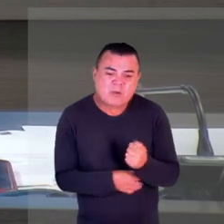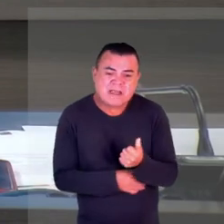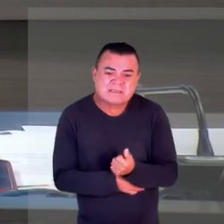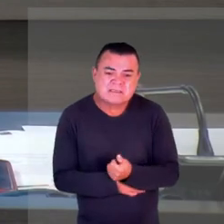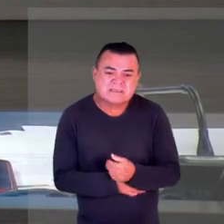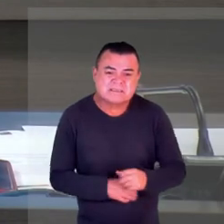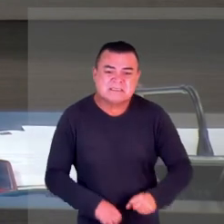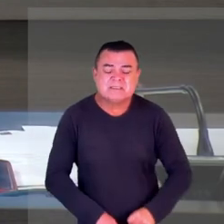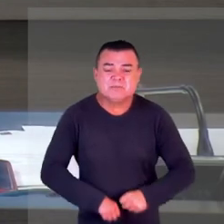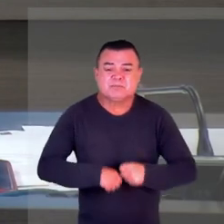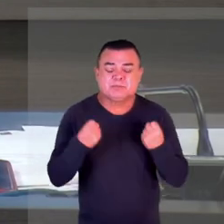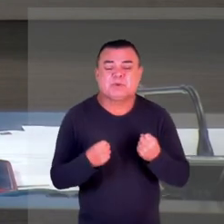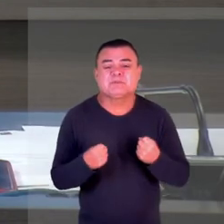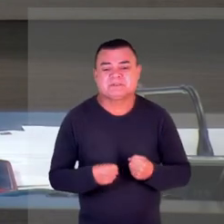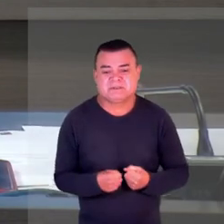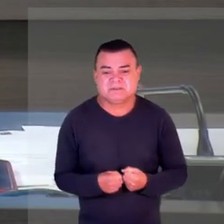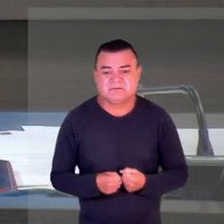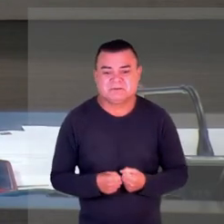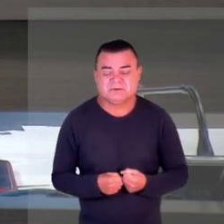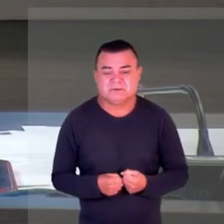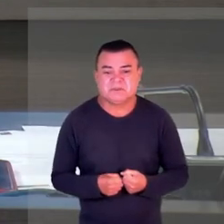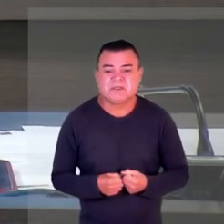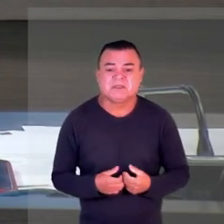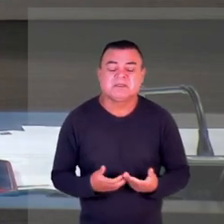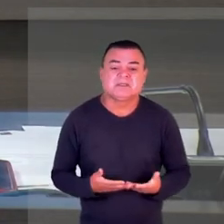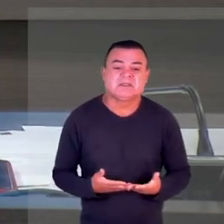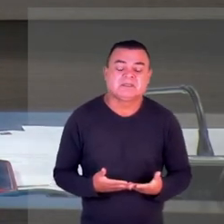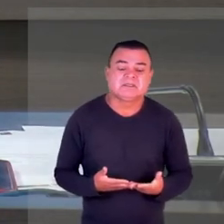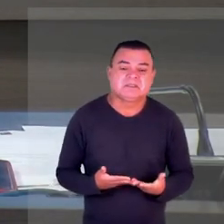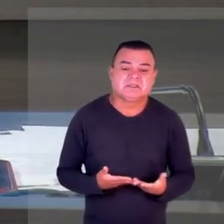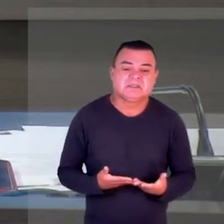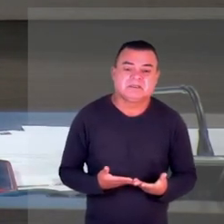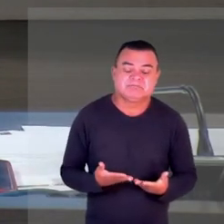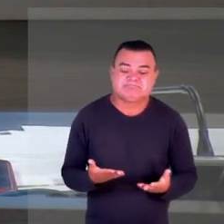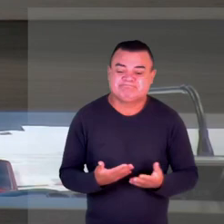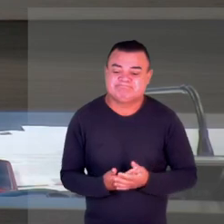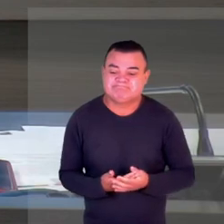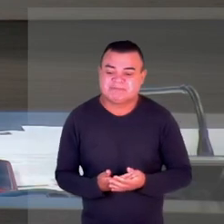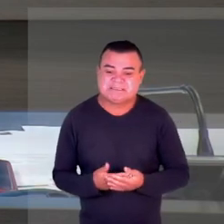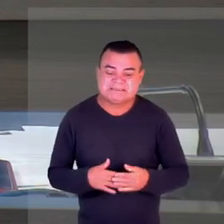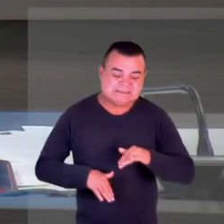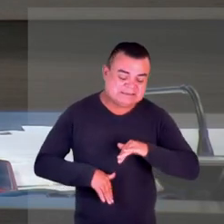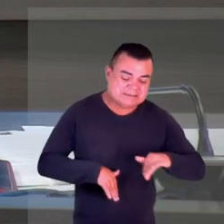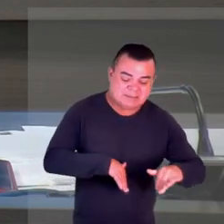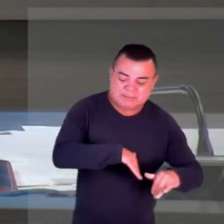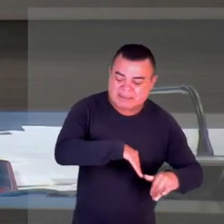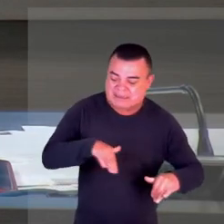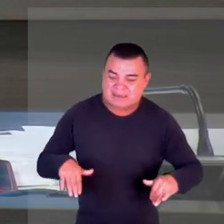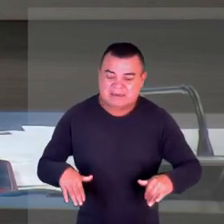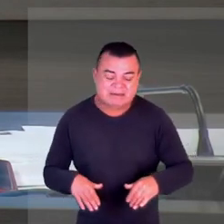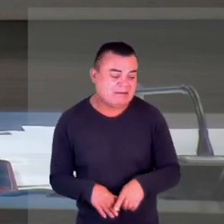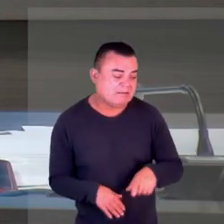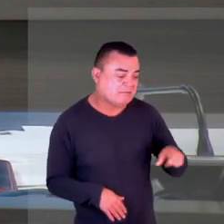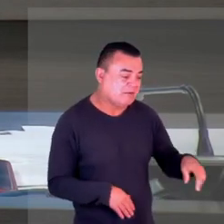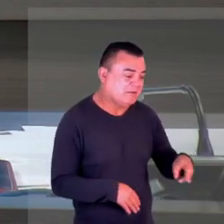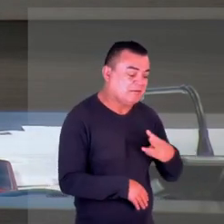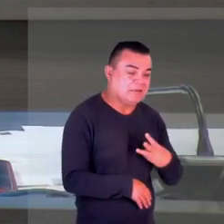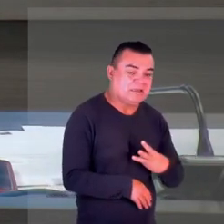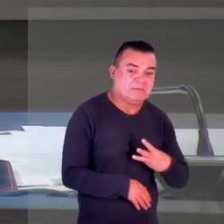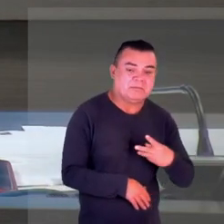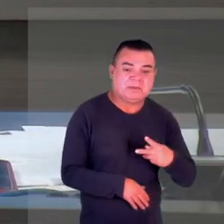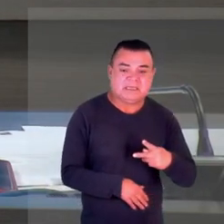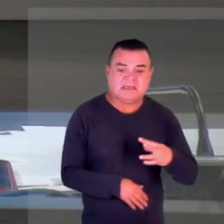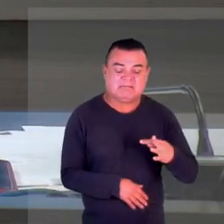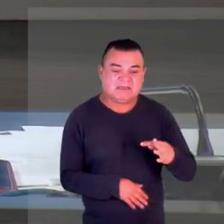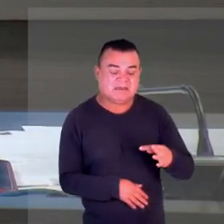essas divisões estanques né aqui é Estadual aqui mpt aqui Federal né Eh